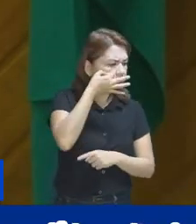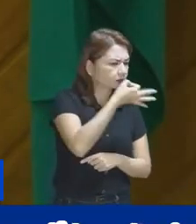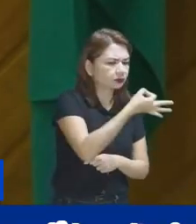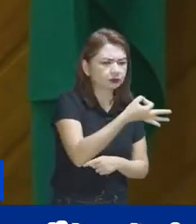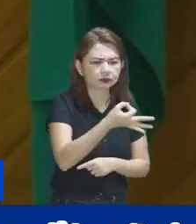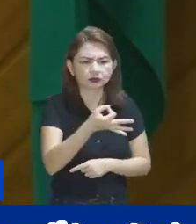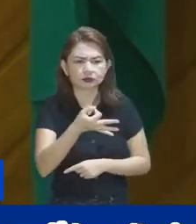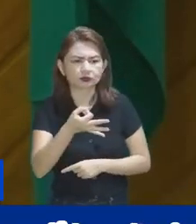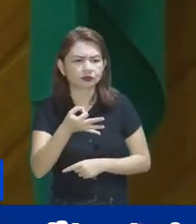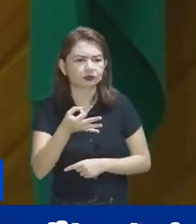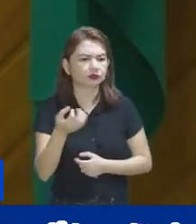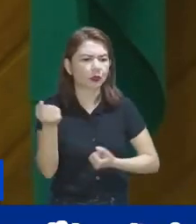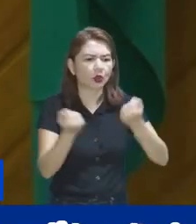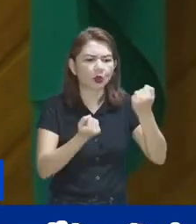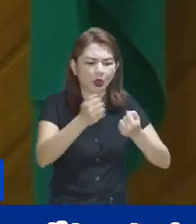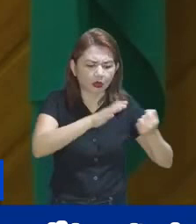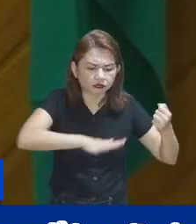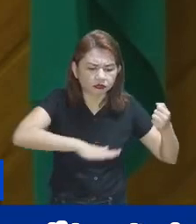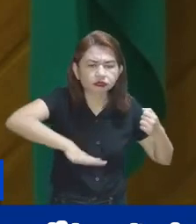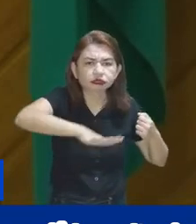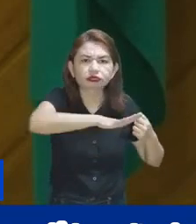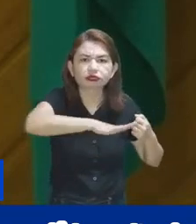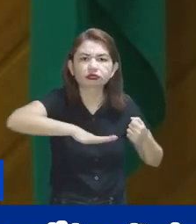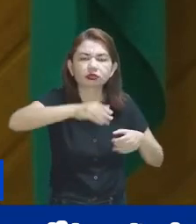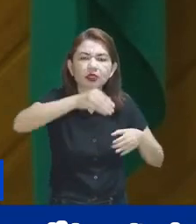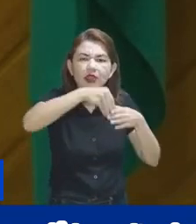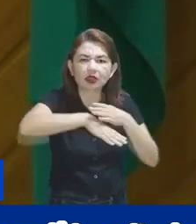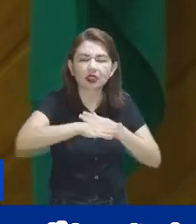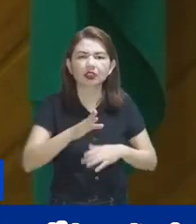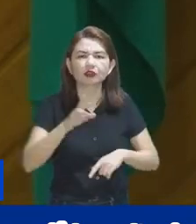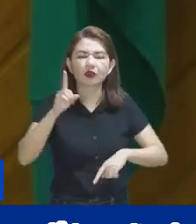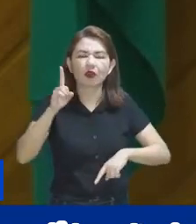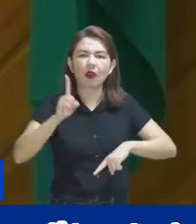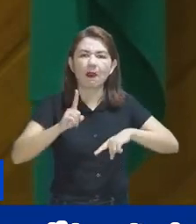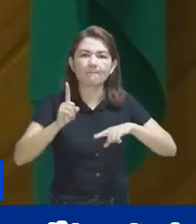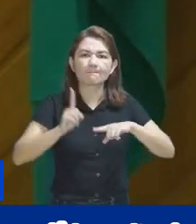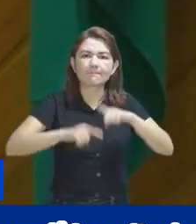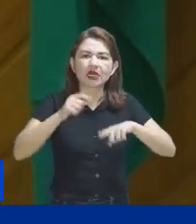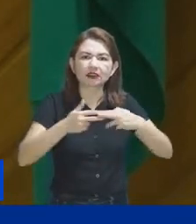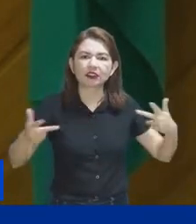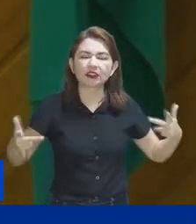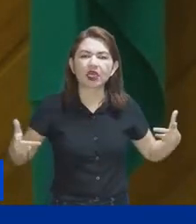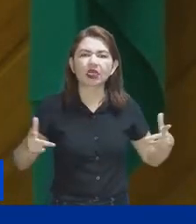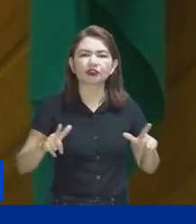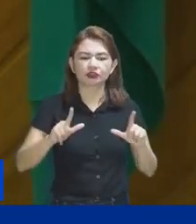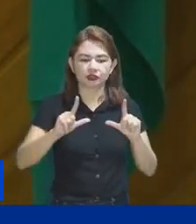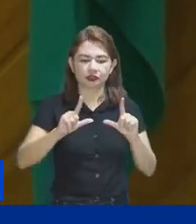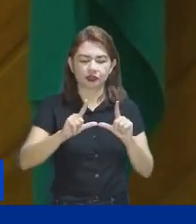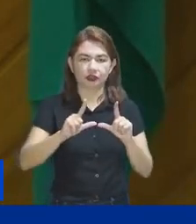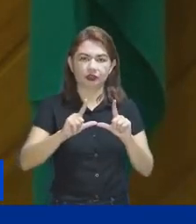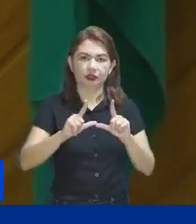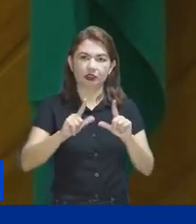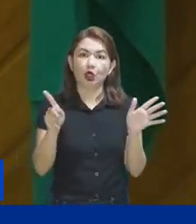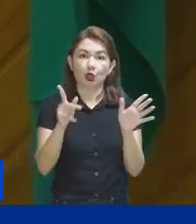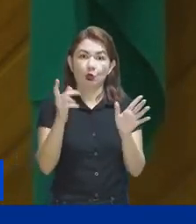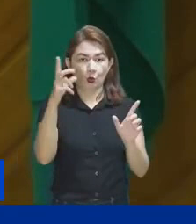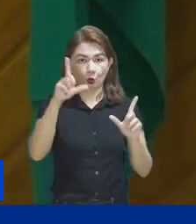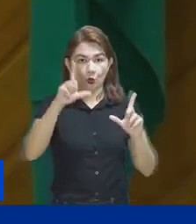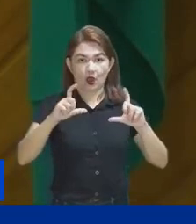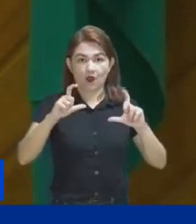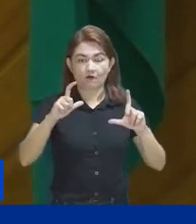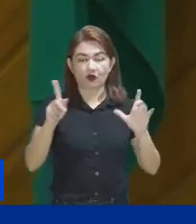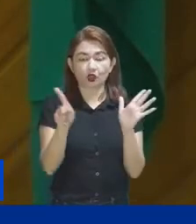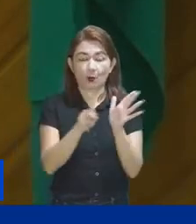espalhado pelo carro inteiro panfletos, santinhos do político citado, que é, entre parênteses, coloquei